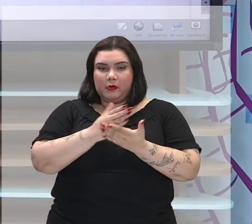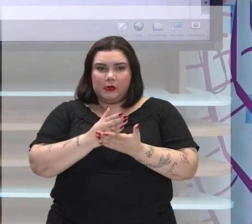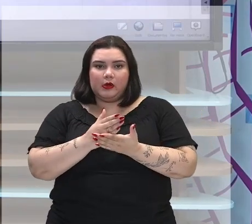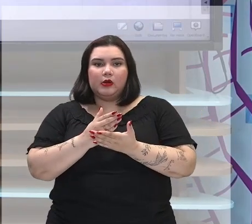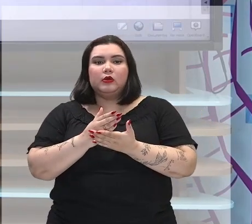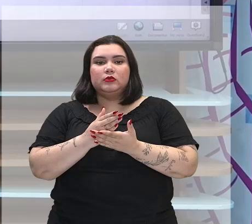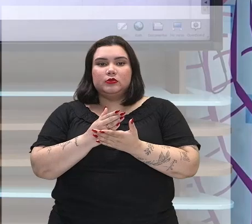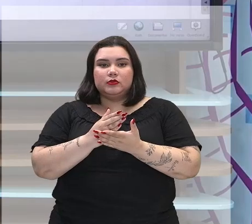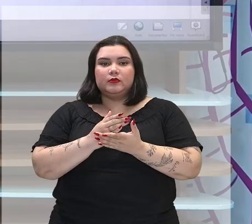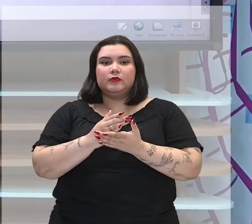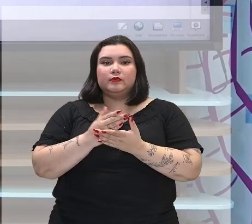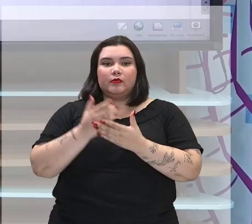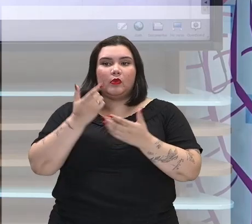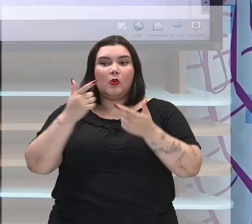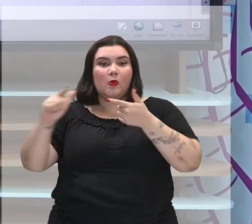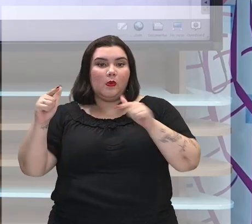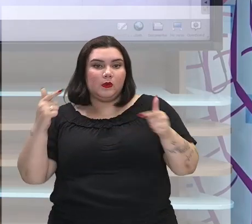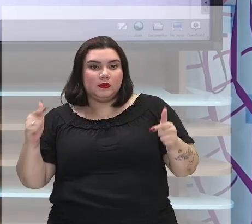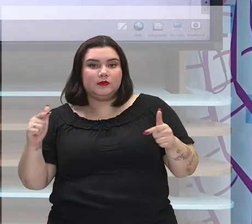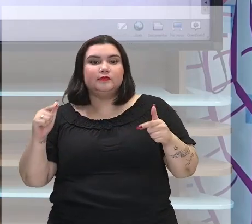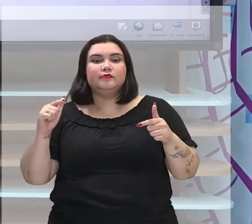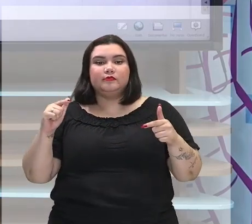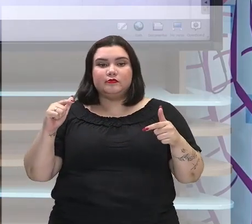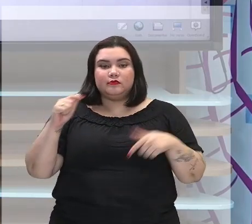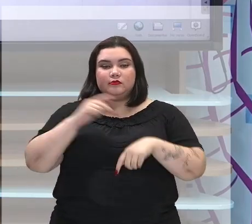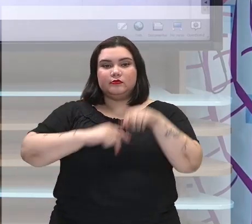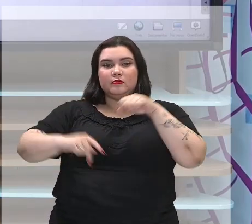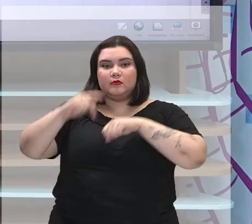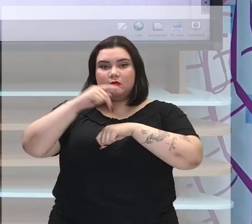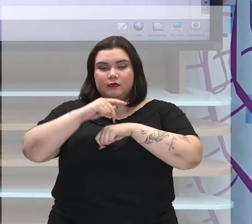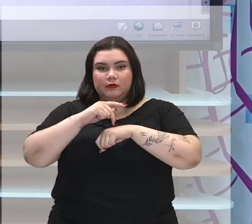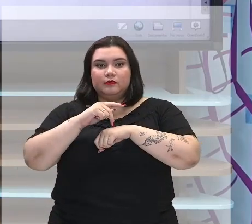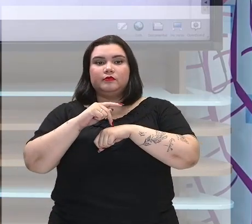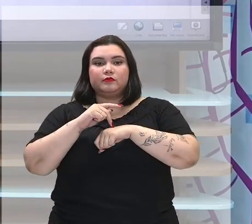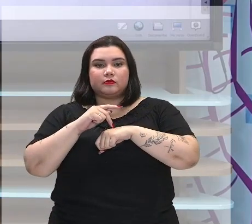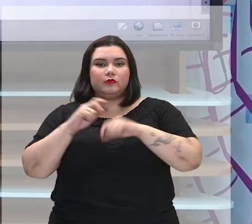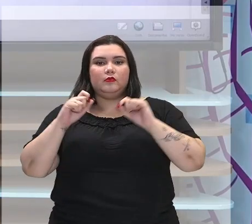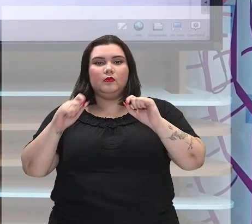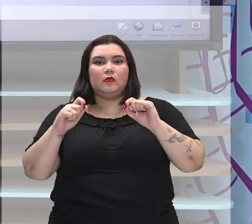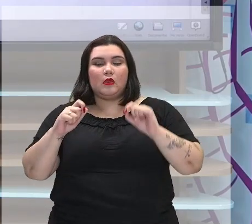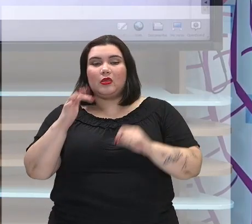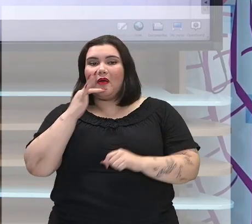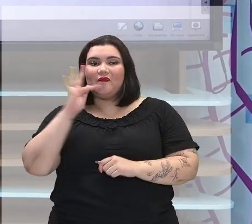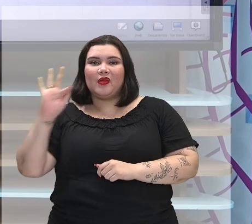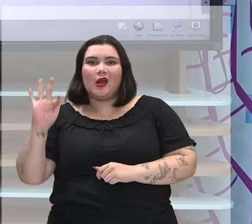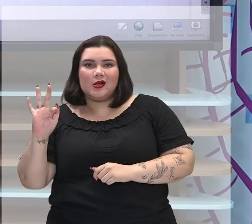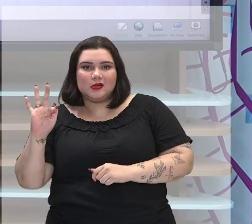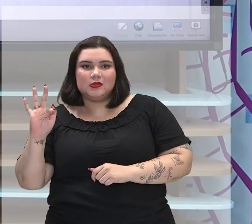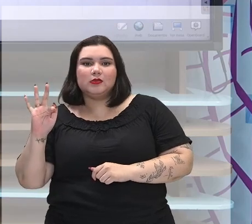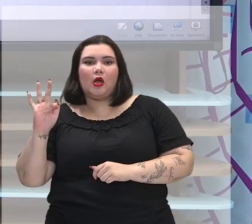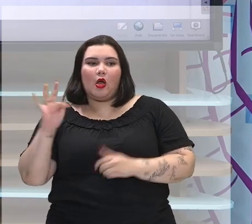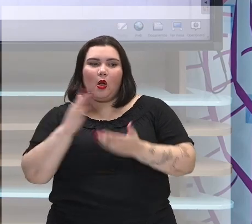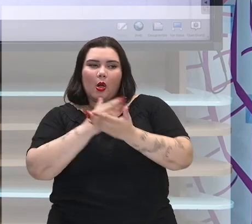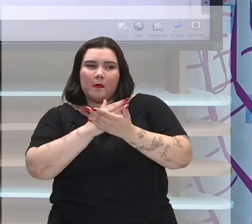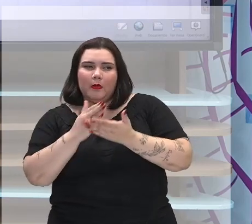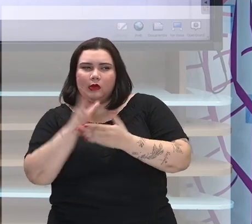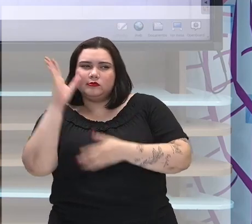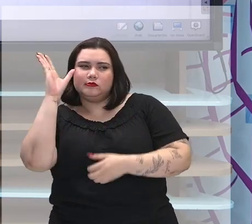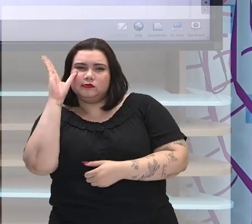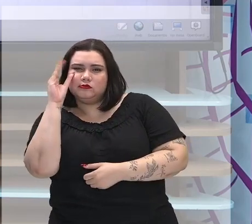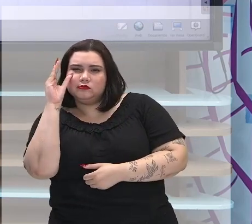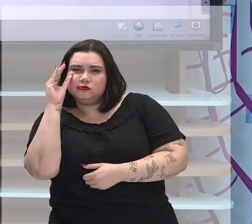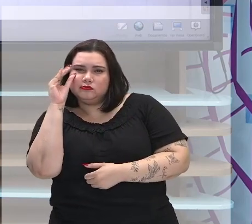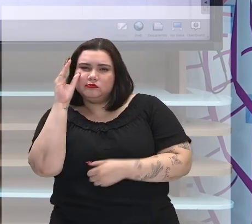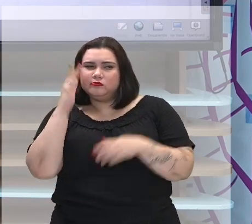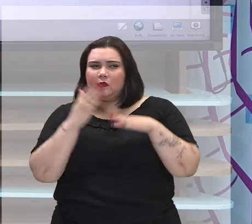disputada, principalmente por quem? Por piratas franceses, né? E assim, a partir do